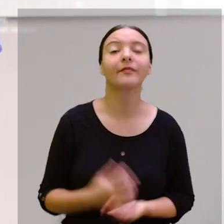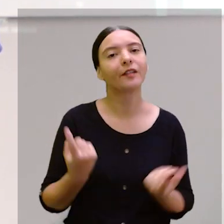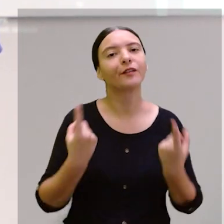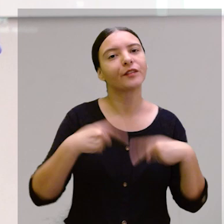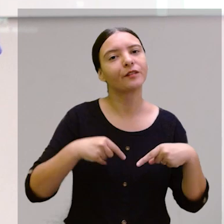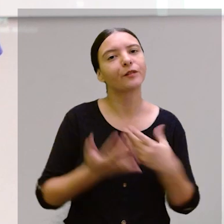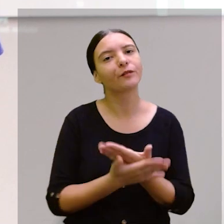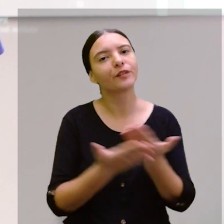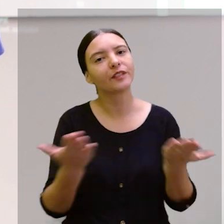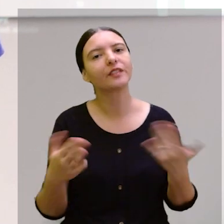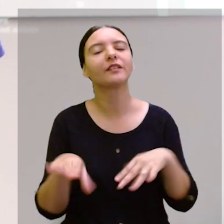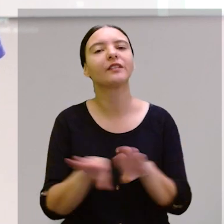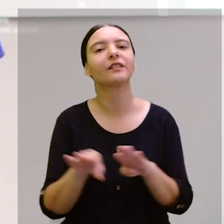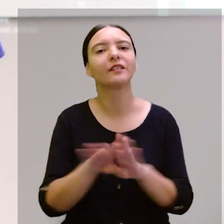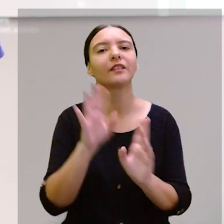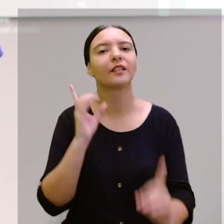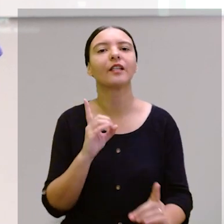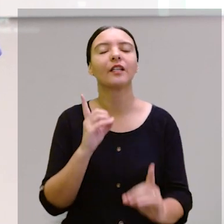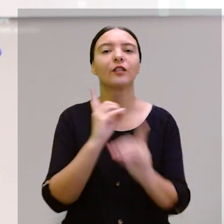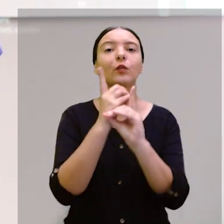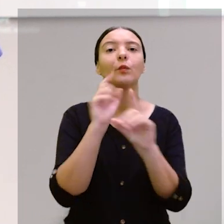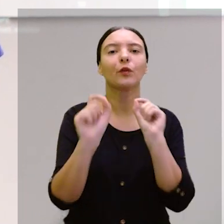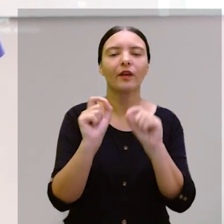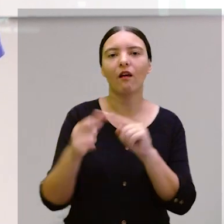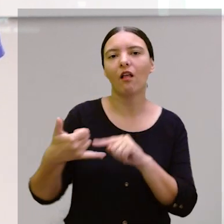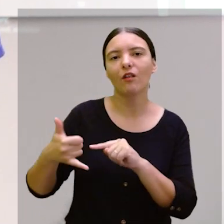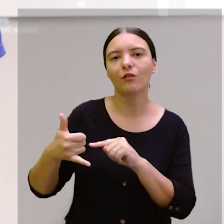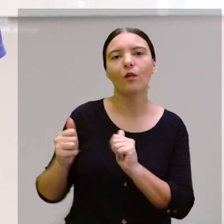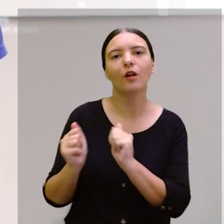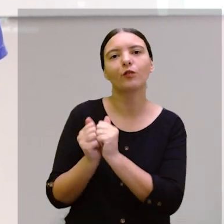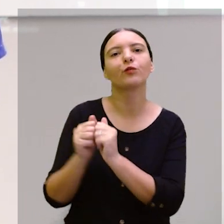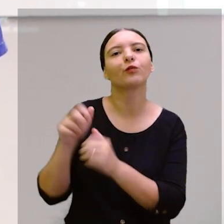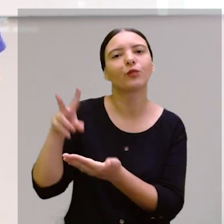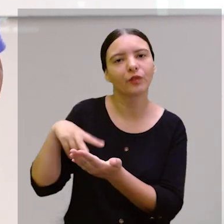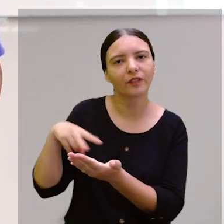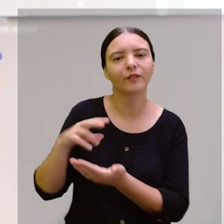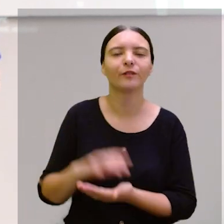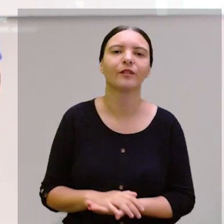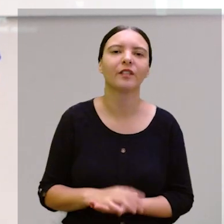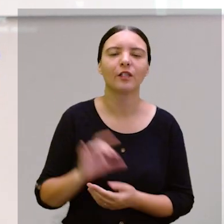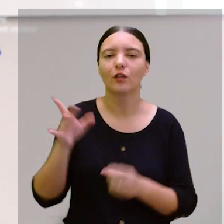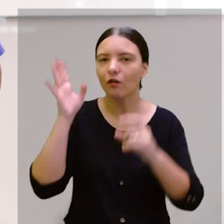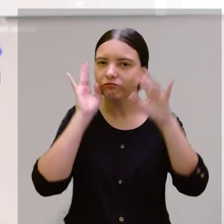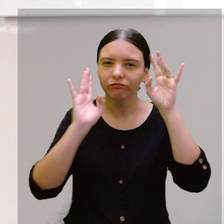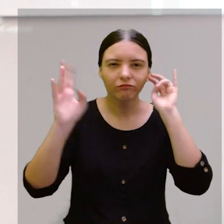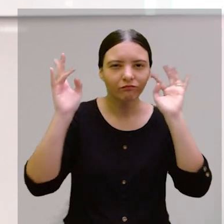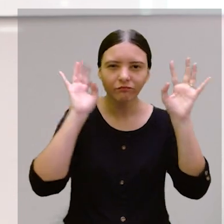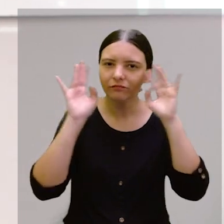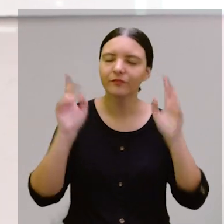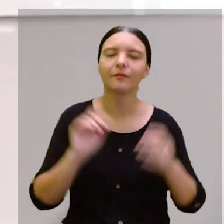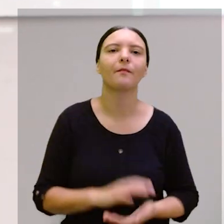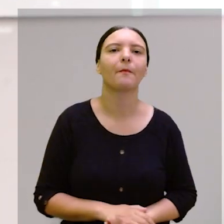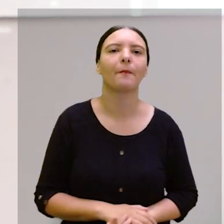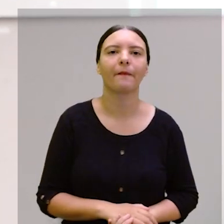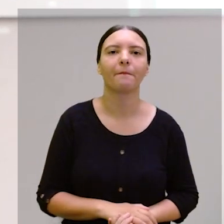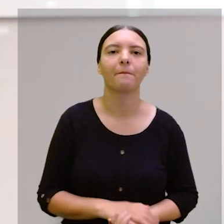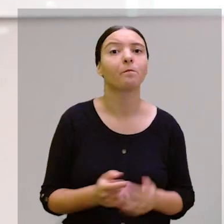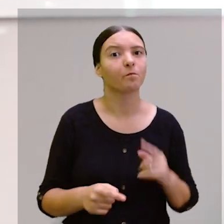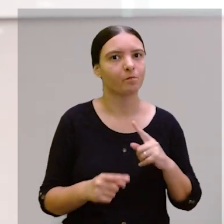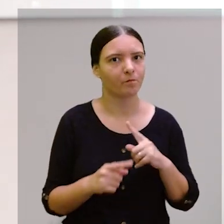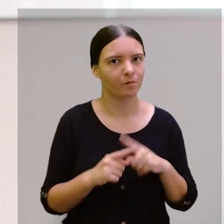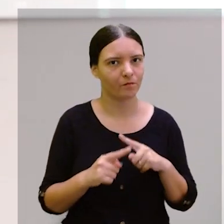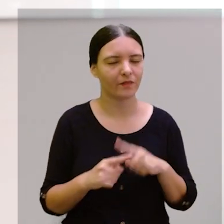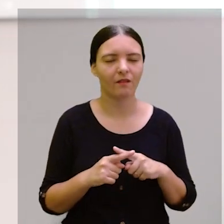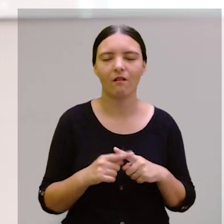desafio vocês aqui também a descobrirem no celular um companheiro da leitura, não só uma distração. Porque